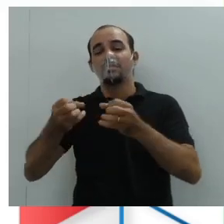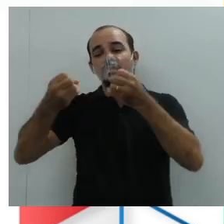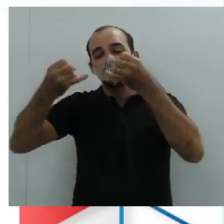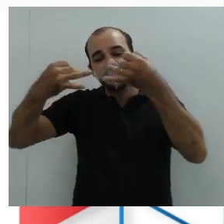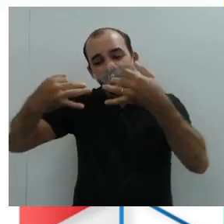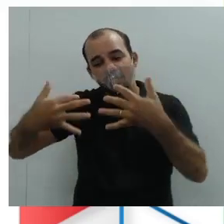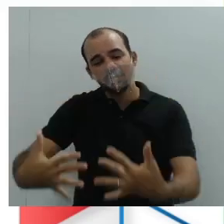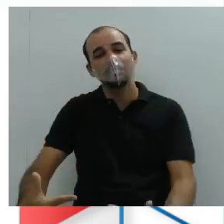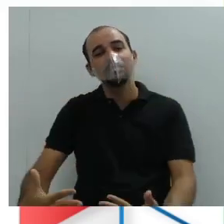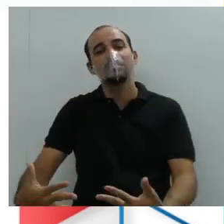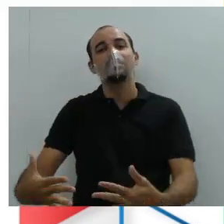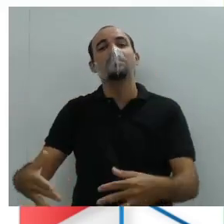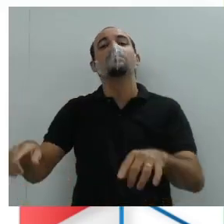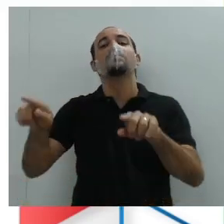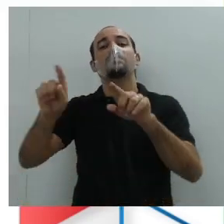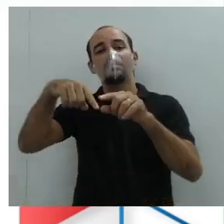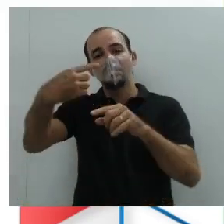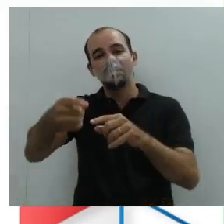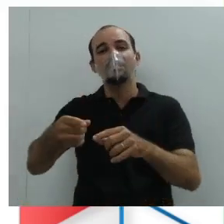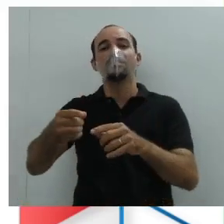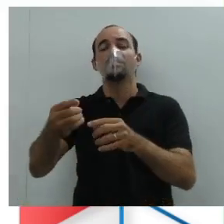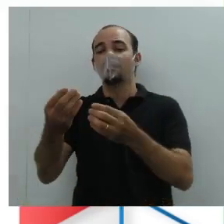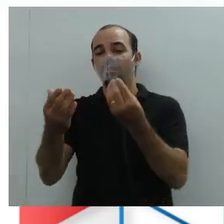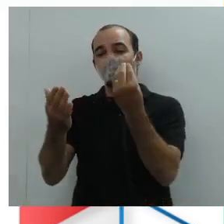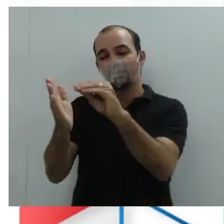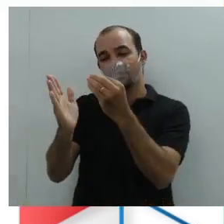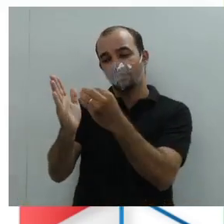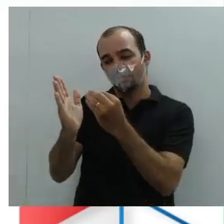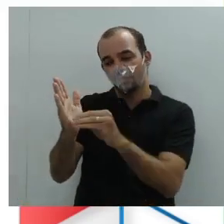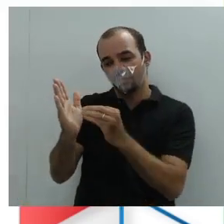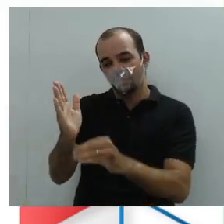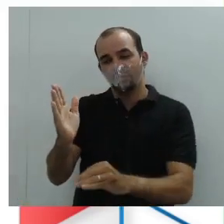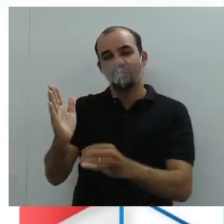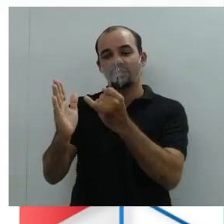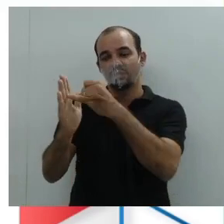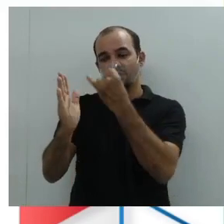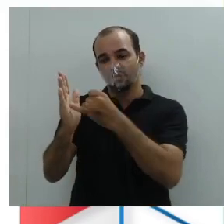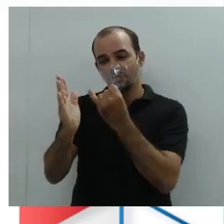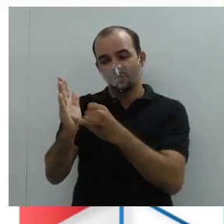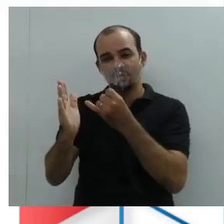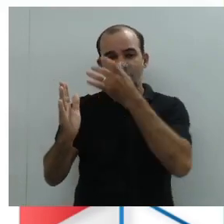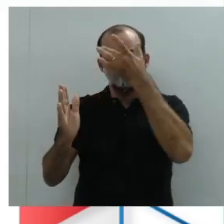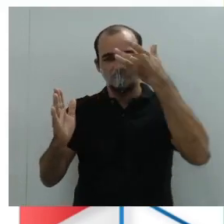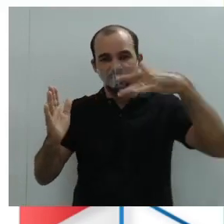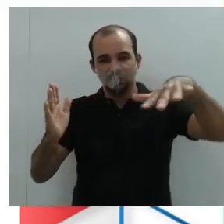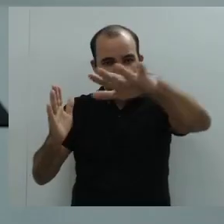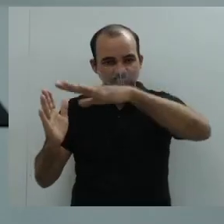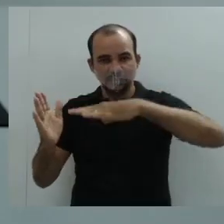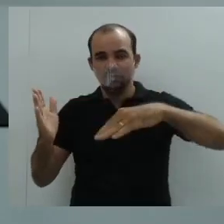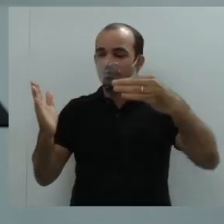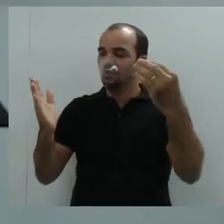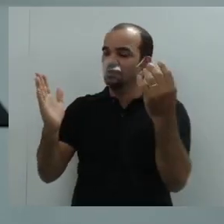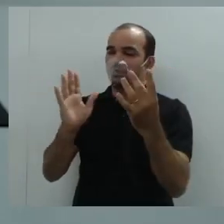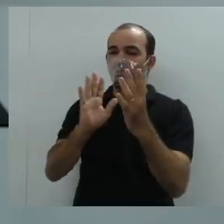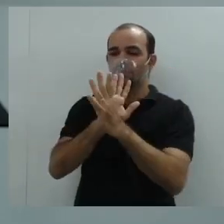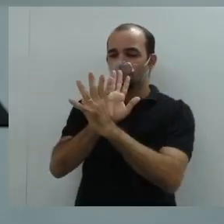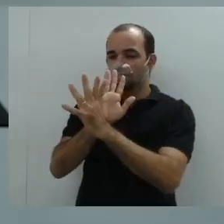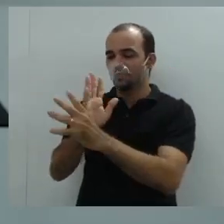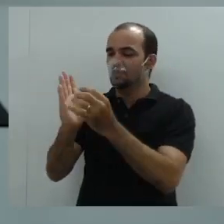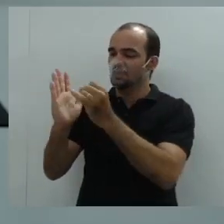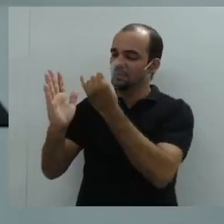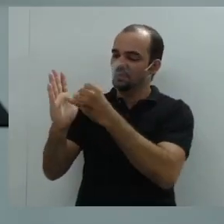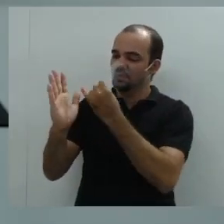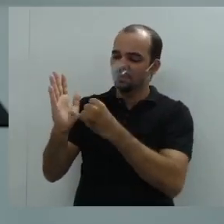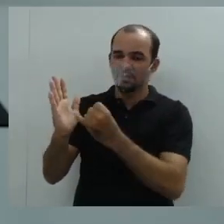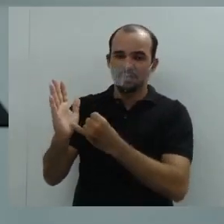assinatura das pessoas que desejam participar da requisição. Então vamos lá. Vamos analisar